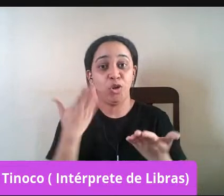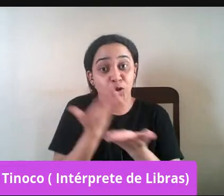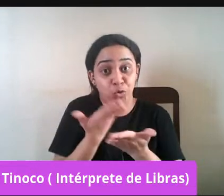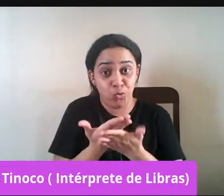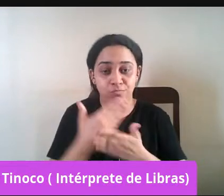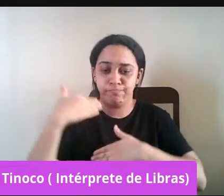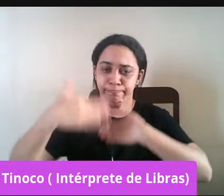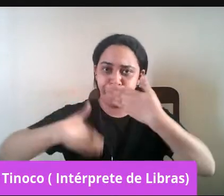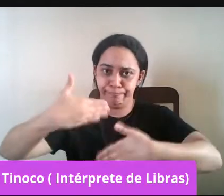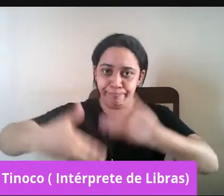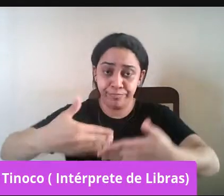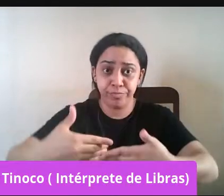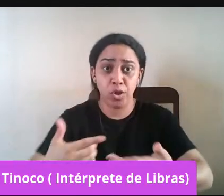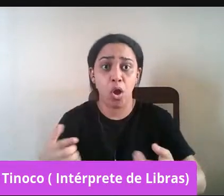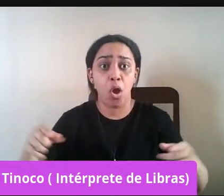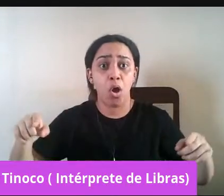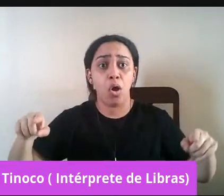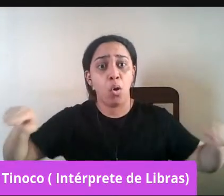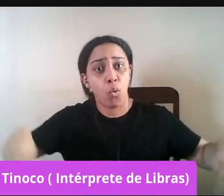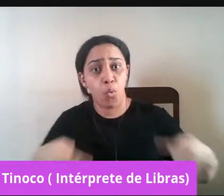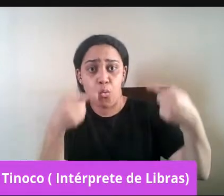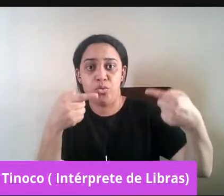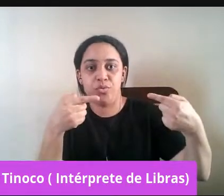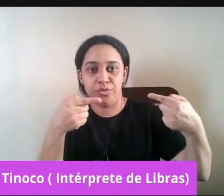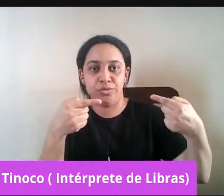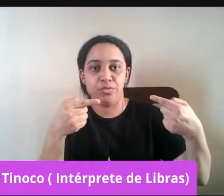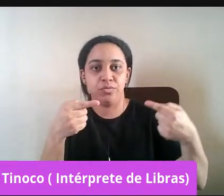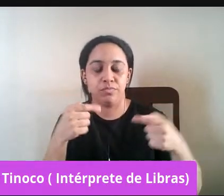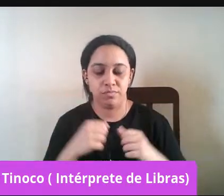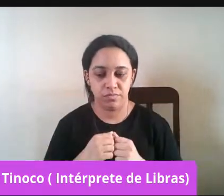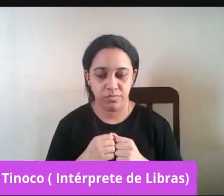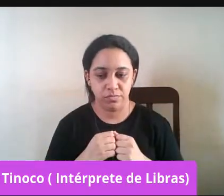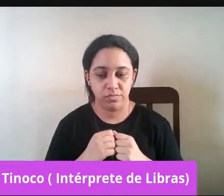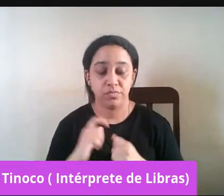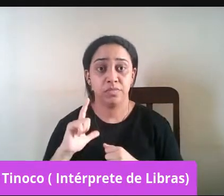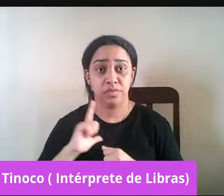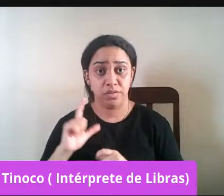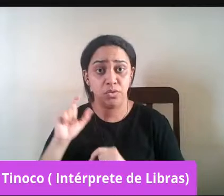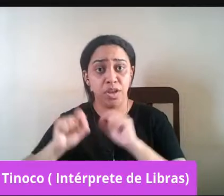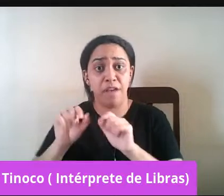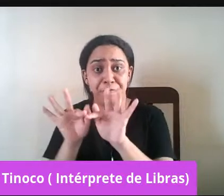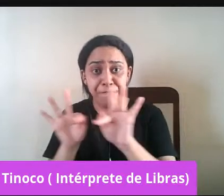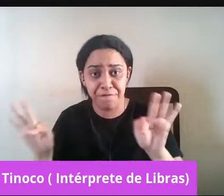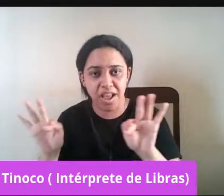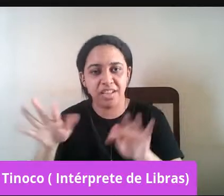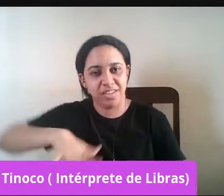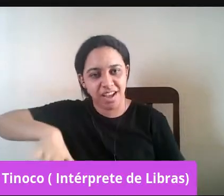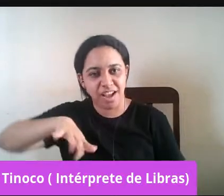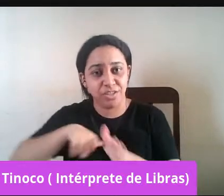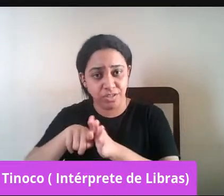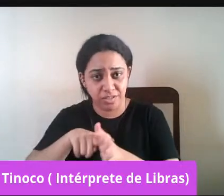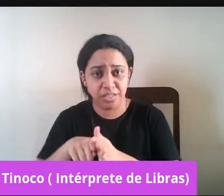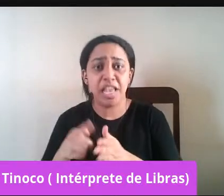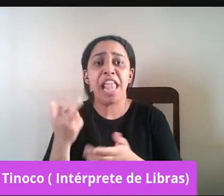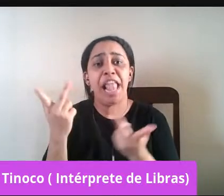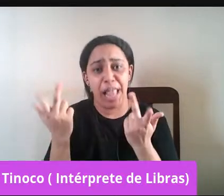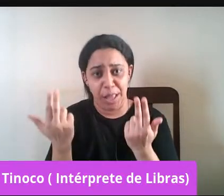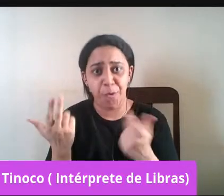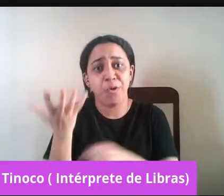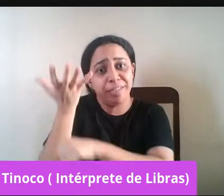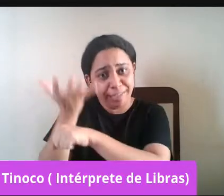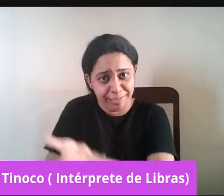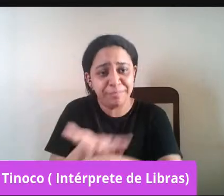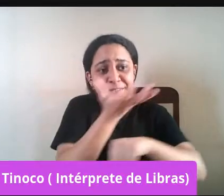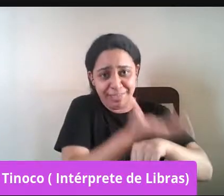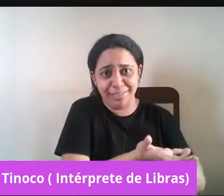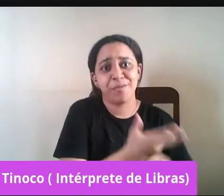ao que contrapôs, desde logo, Ruiz Gurilho, que considera a fraseologia uma disciplina com o mesmo status da lexicologia. Então, já